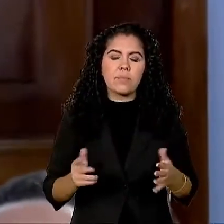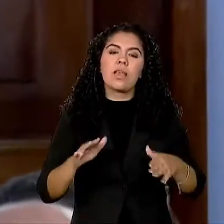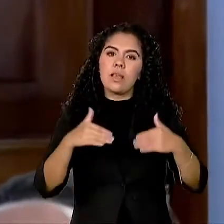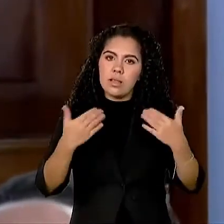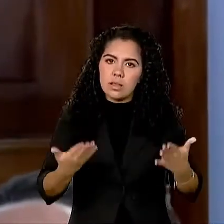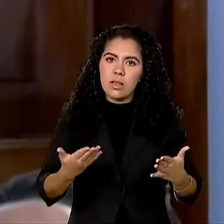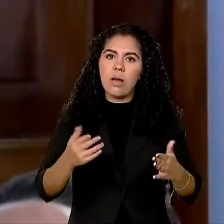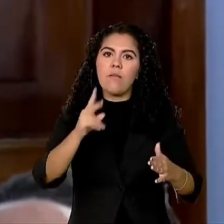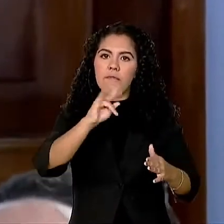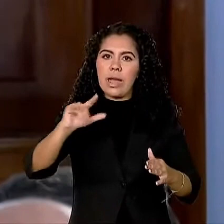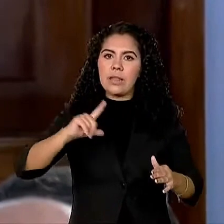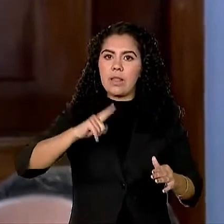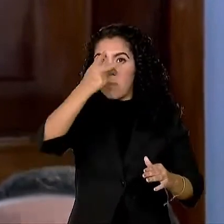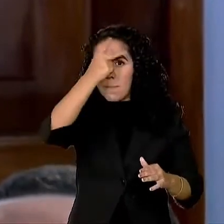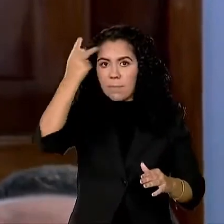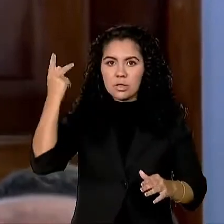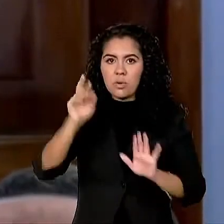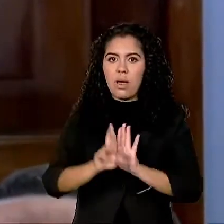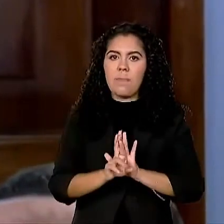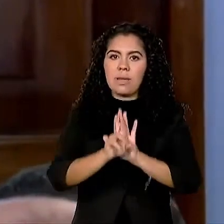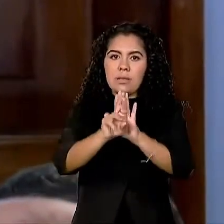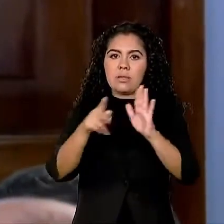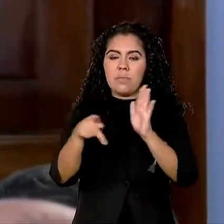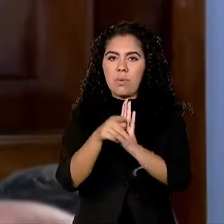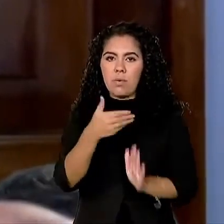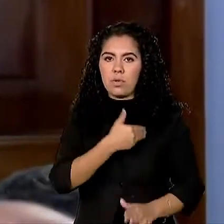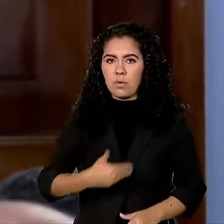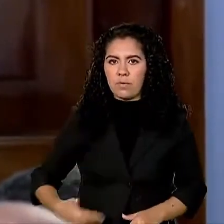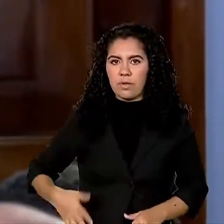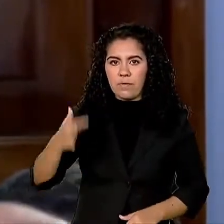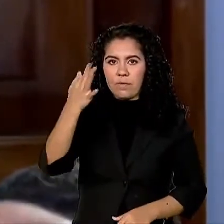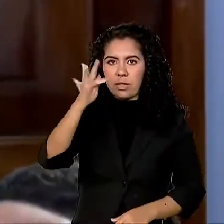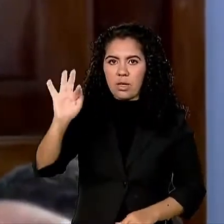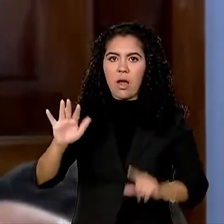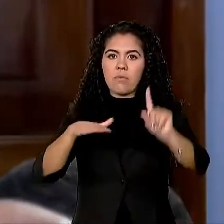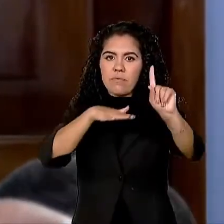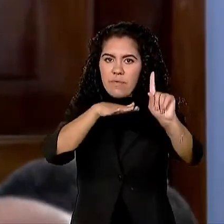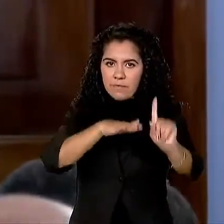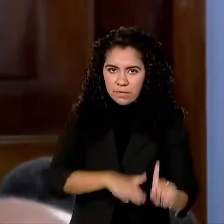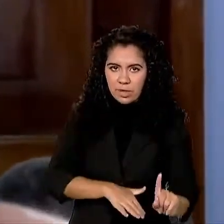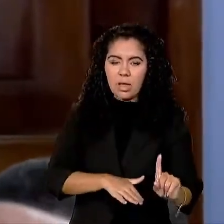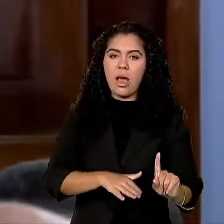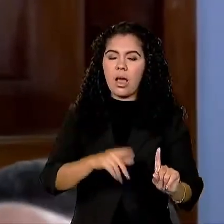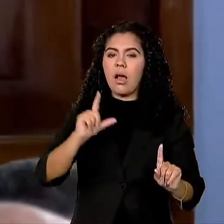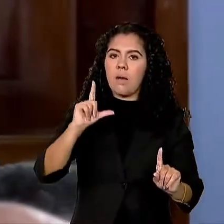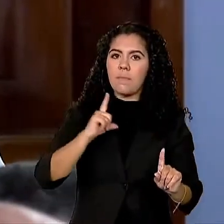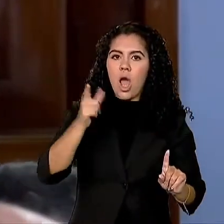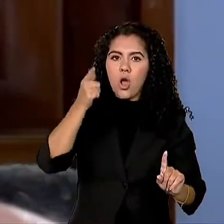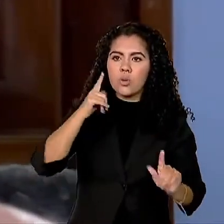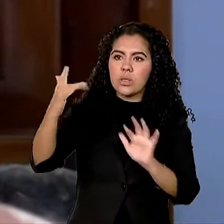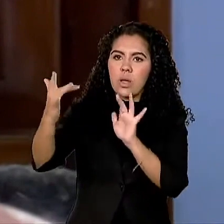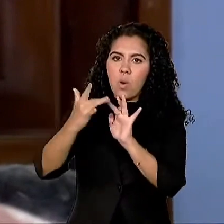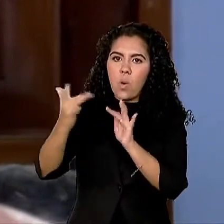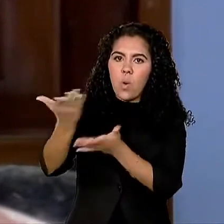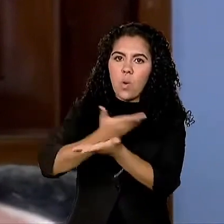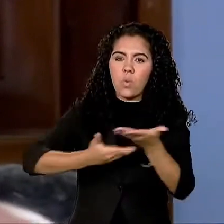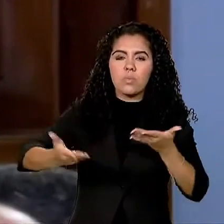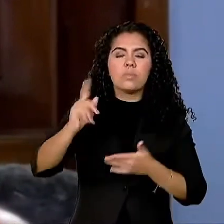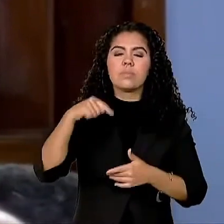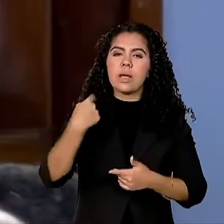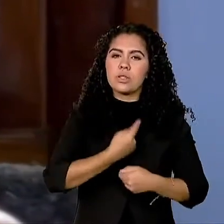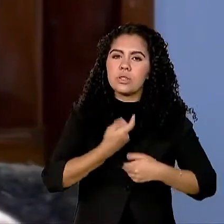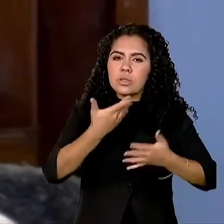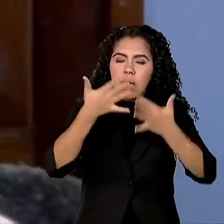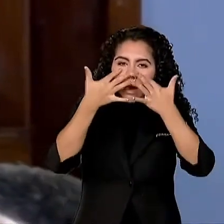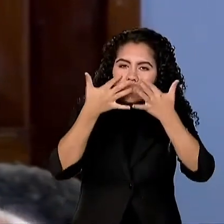vamos ter um comando aqui, o comando junto com o comando do governador. A gente vai então tomar conta disso com muito carinho, com